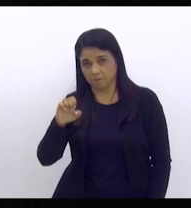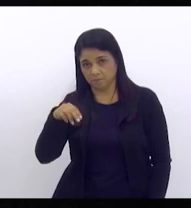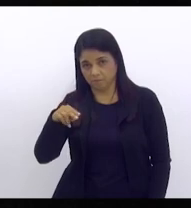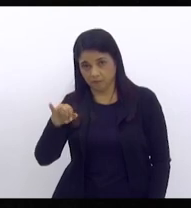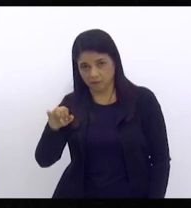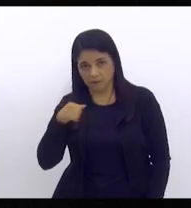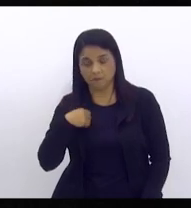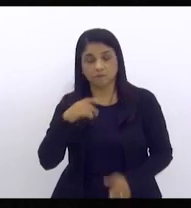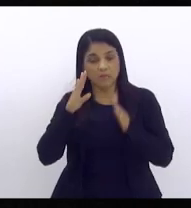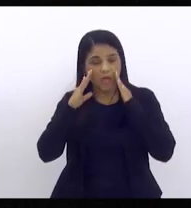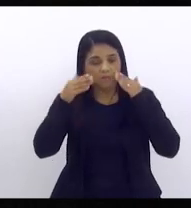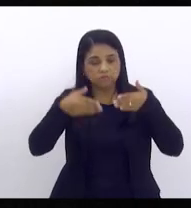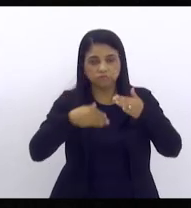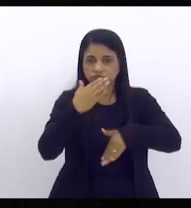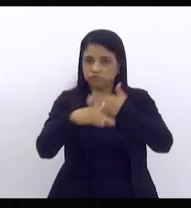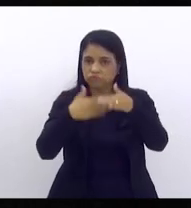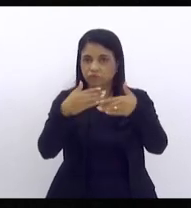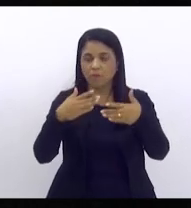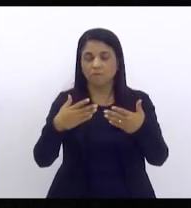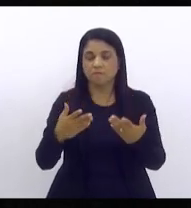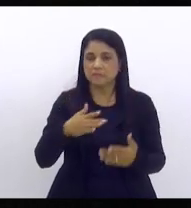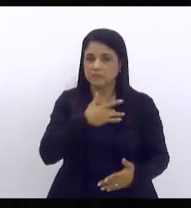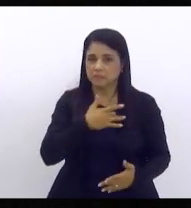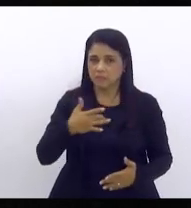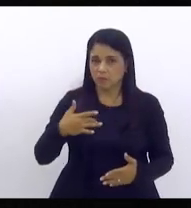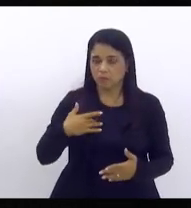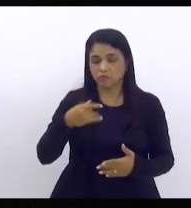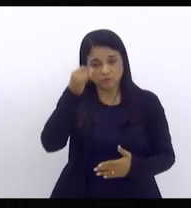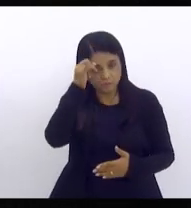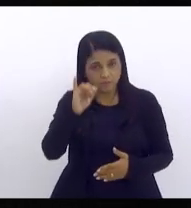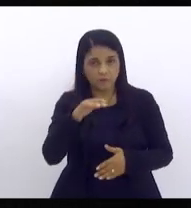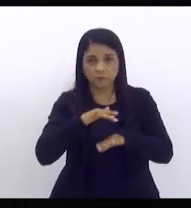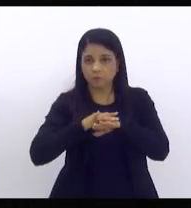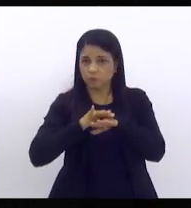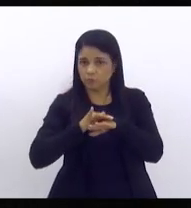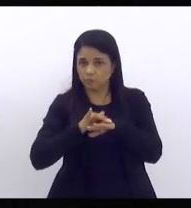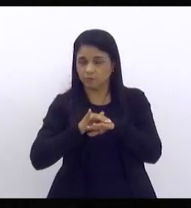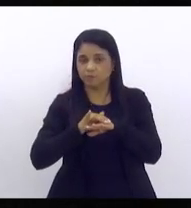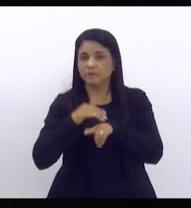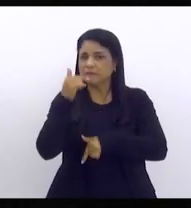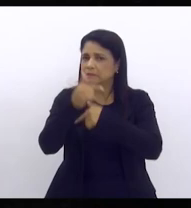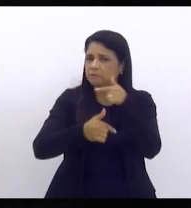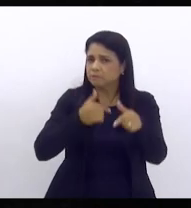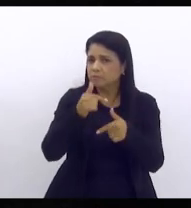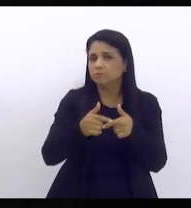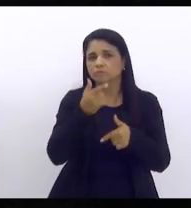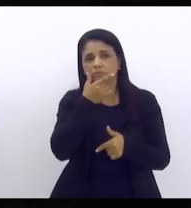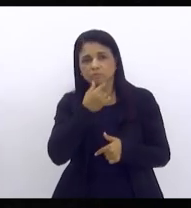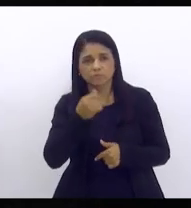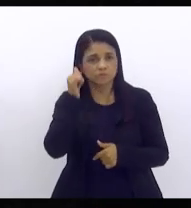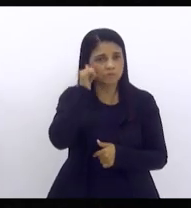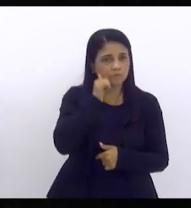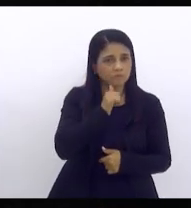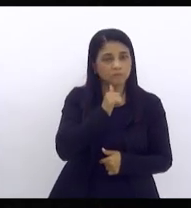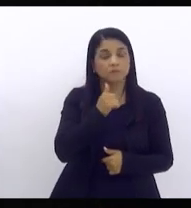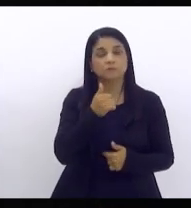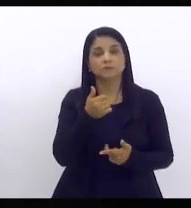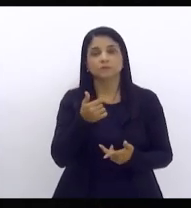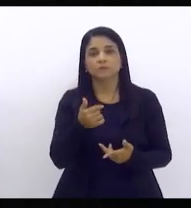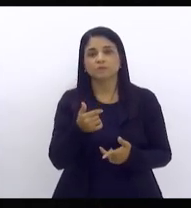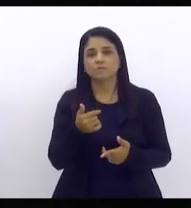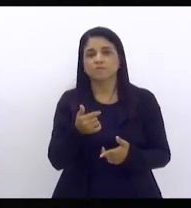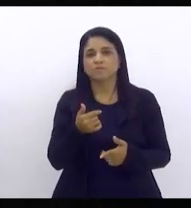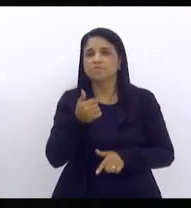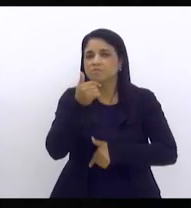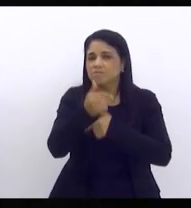e desenvolvem promoções de saúde e prevenção das doenças. São trabalhadores e trabalhadoras que